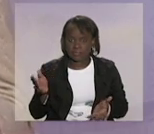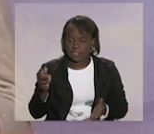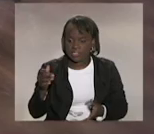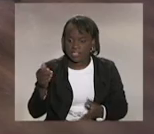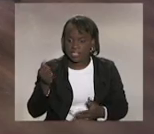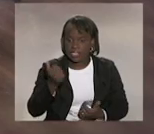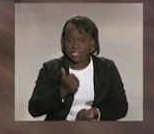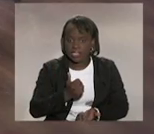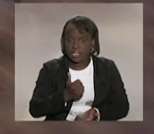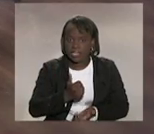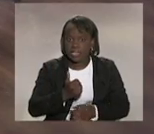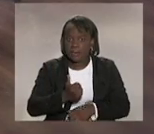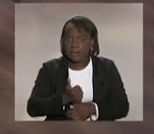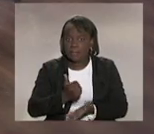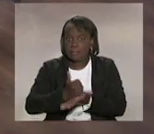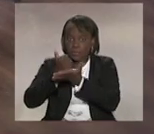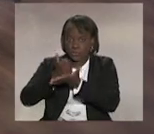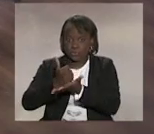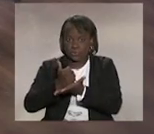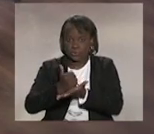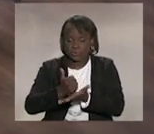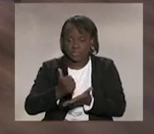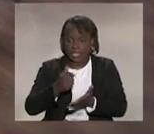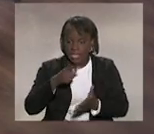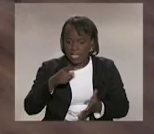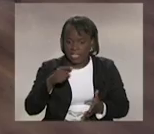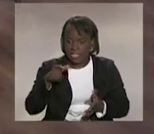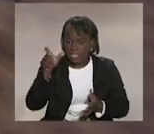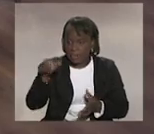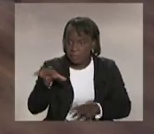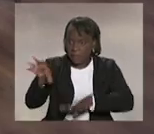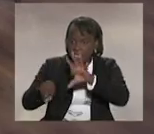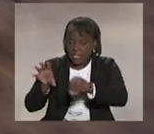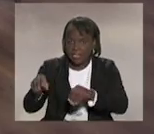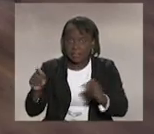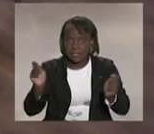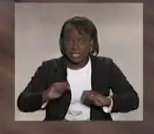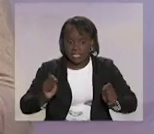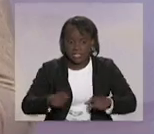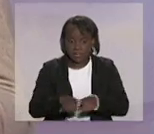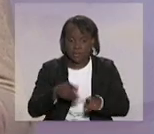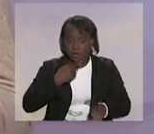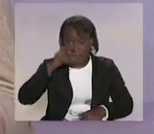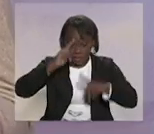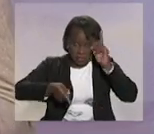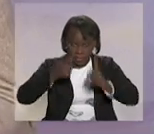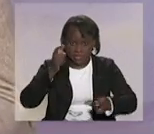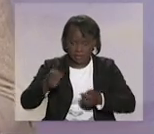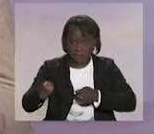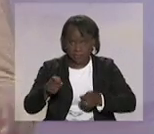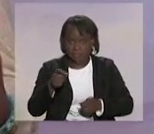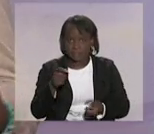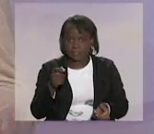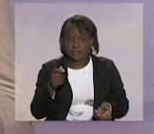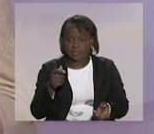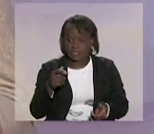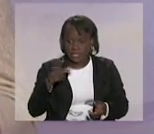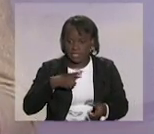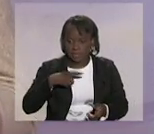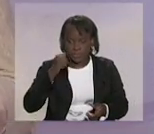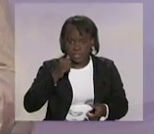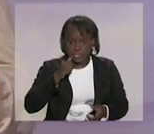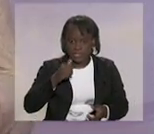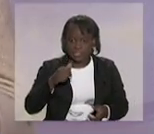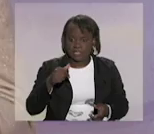um apoio, né, algo tangente, né, e o controle que o homem ainda exerce sobre ela,